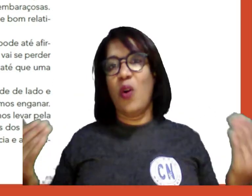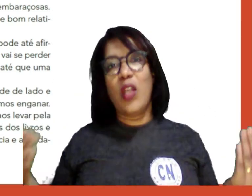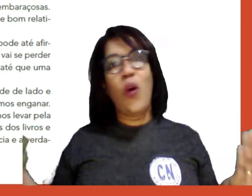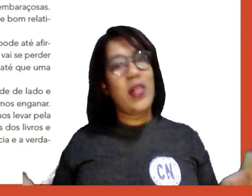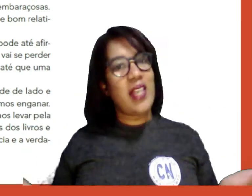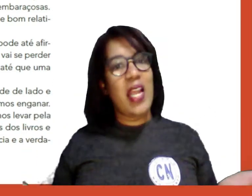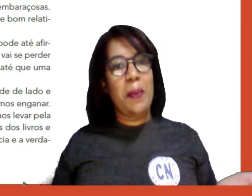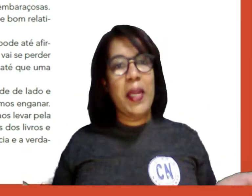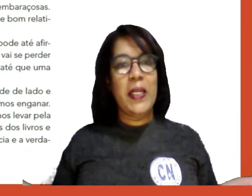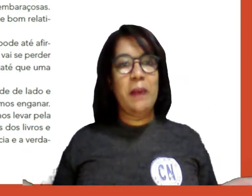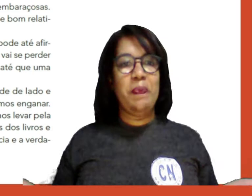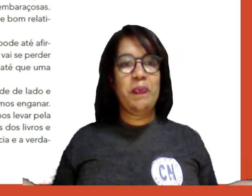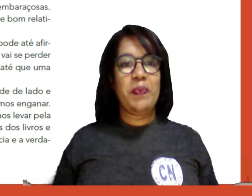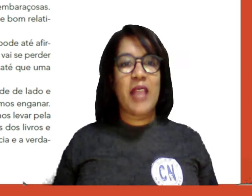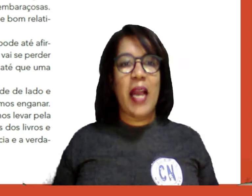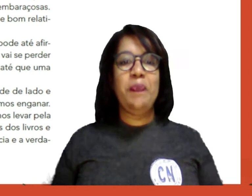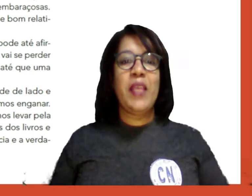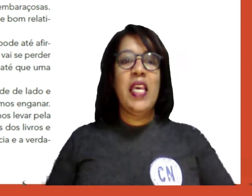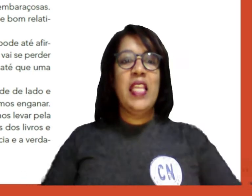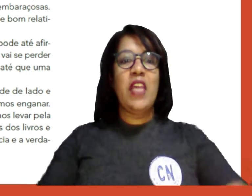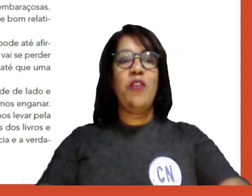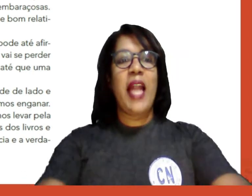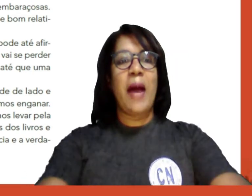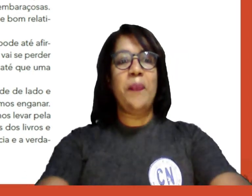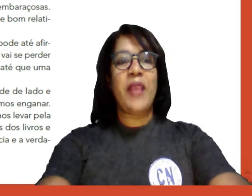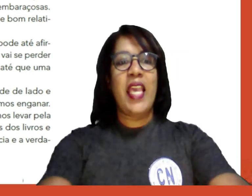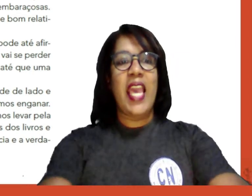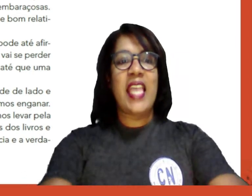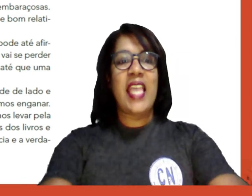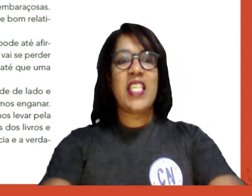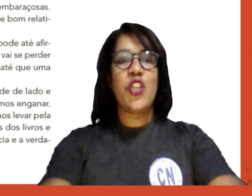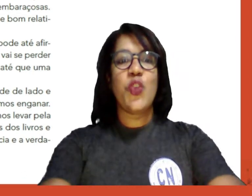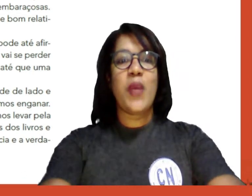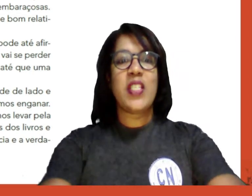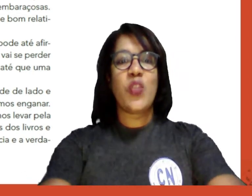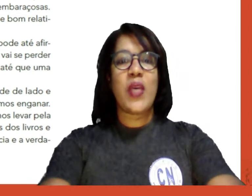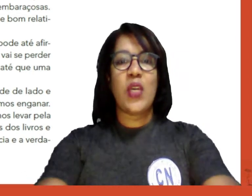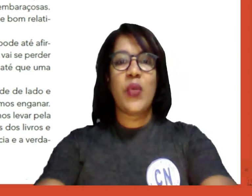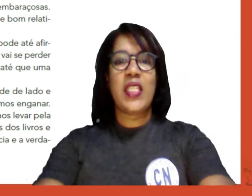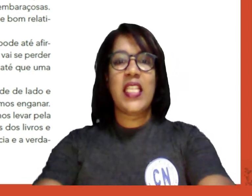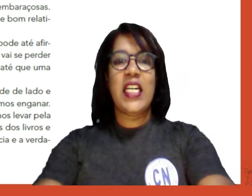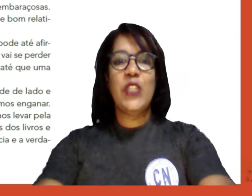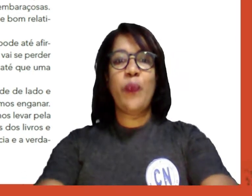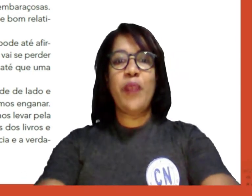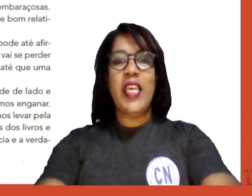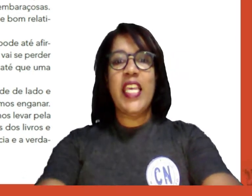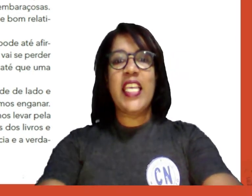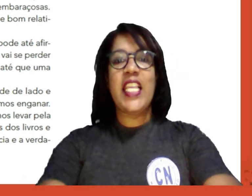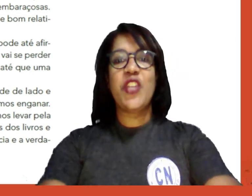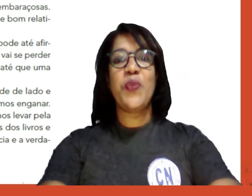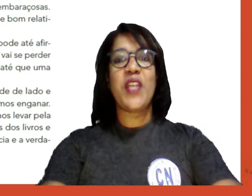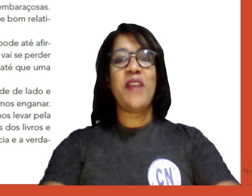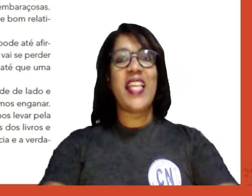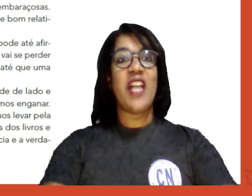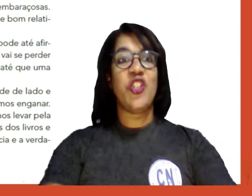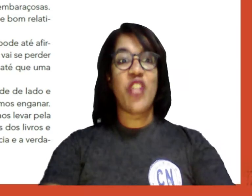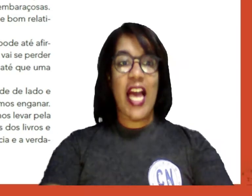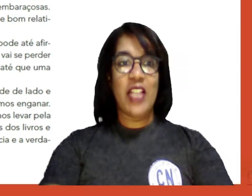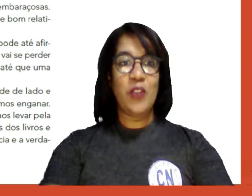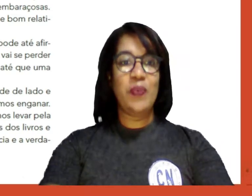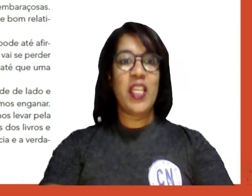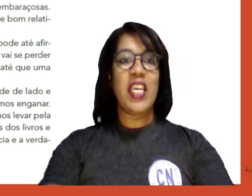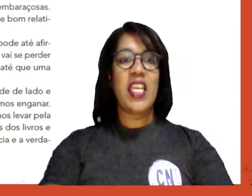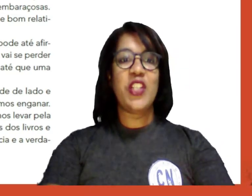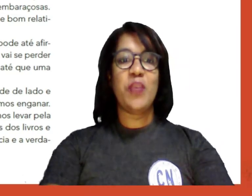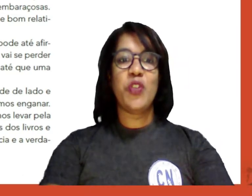é redonda ou se ela é plana, tá? Então, vamos lá. Existe uma situação, no entanto, em que deixamos a verdade